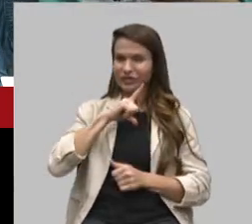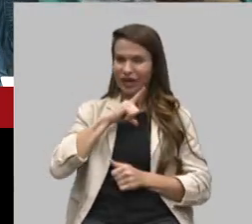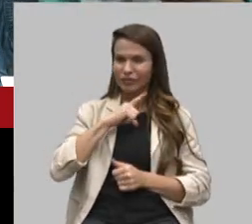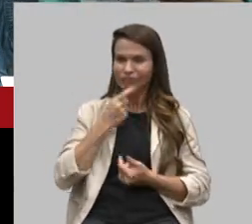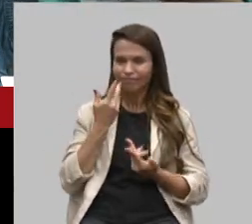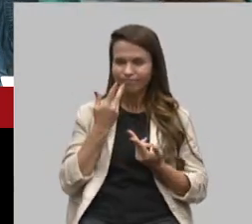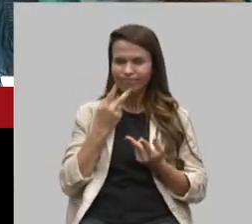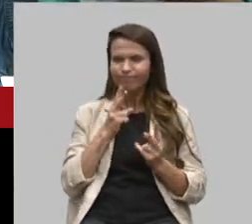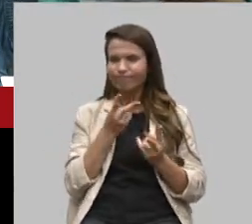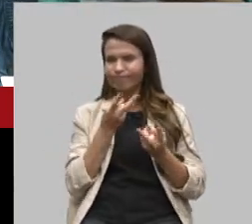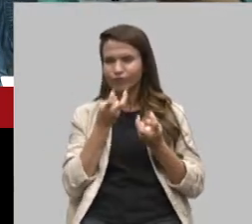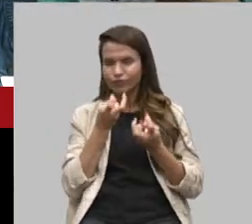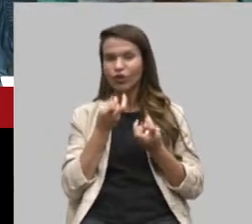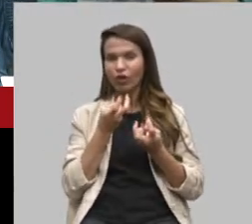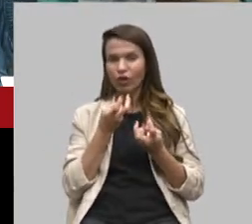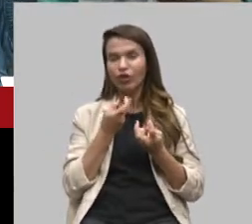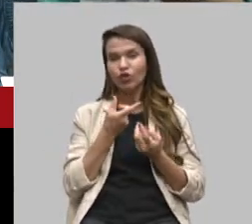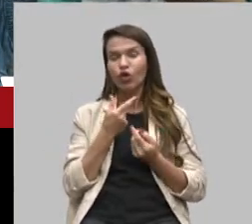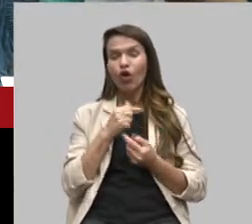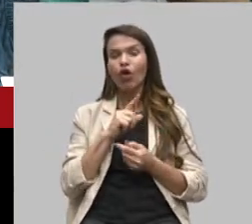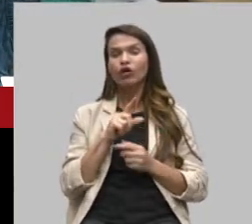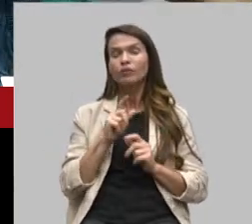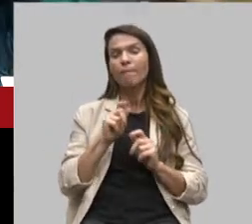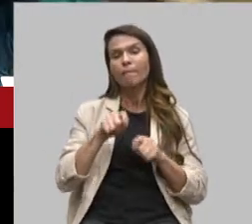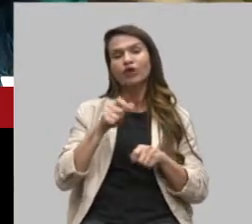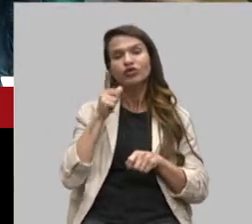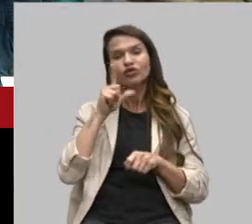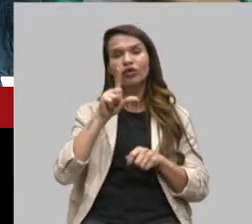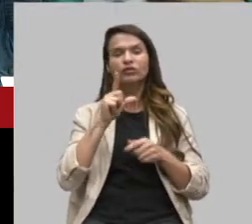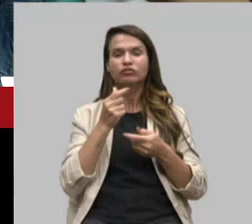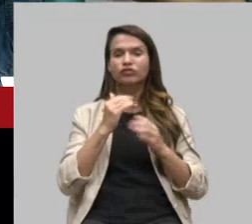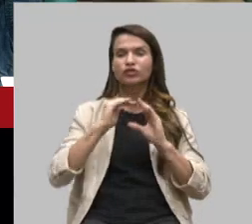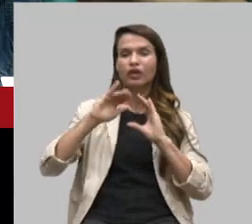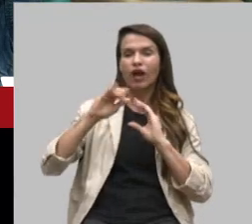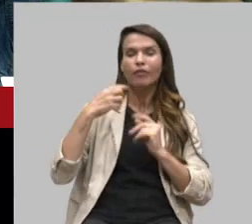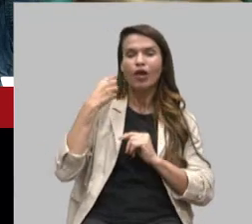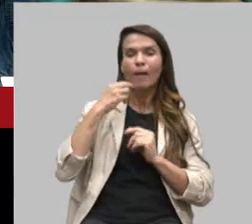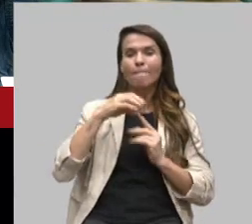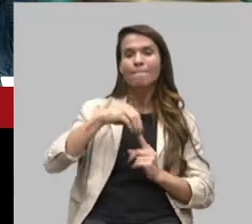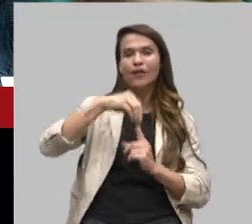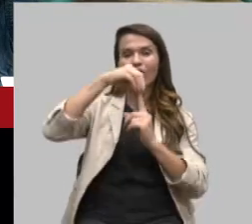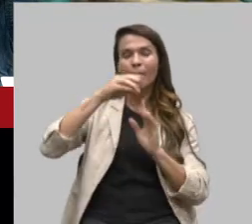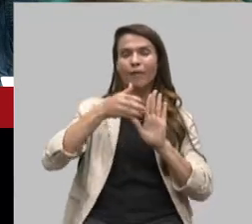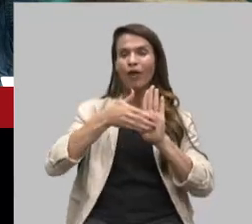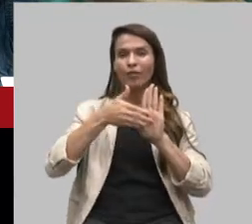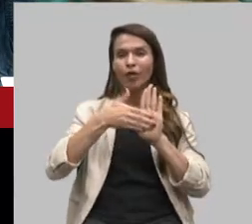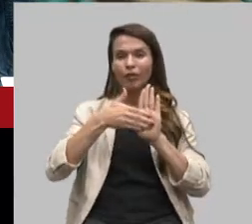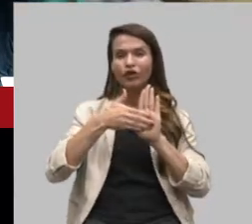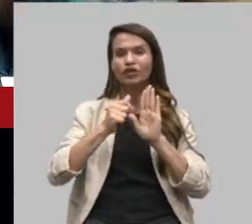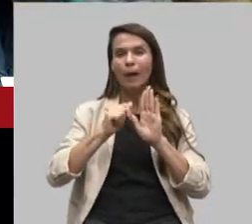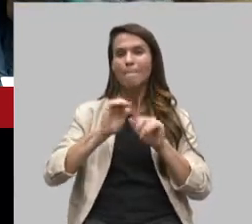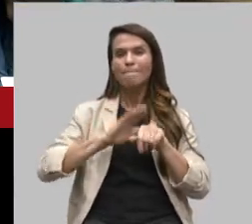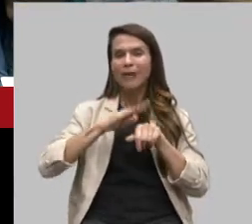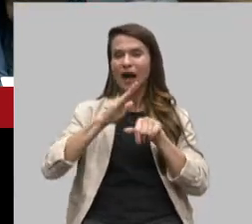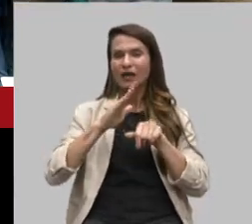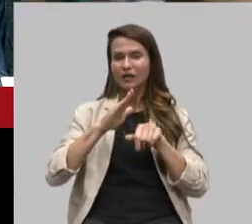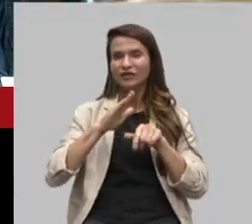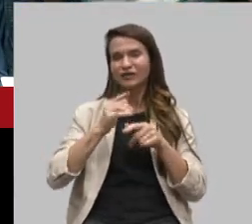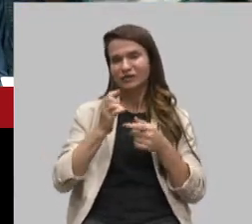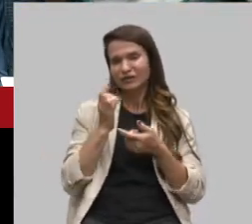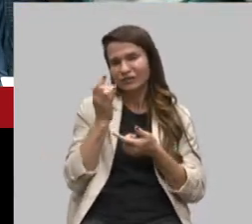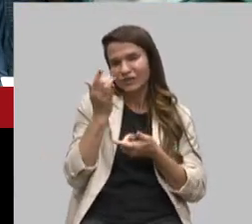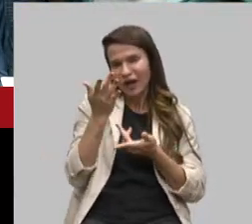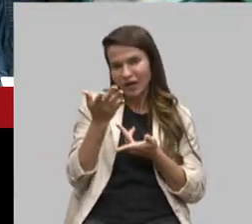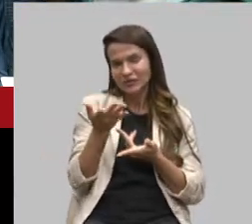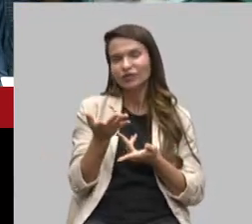tangível que a gente pode conseguir encaminhar para os deputados é é priorizar a proposta que seja mais palpável então por isso eu